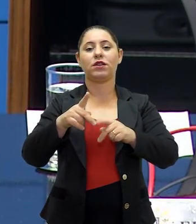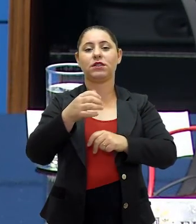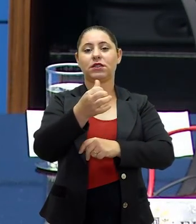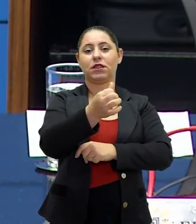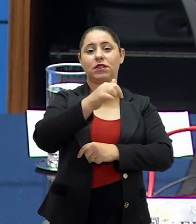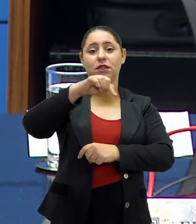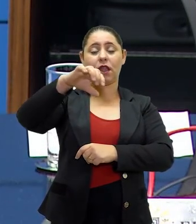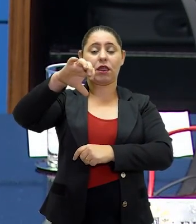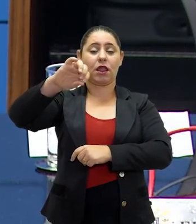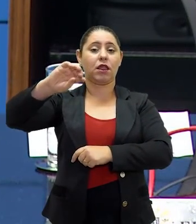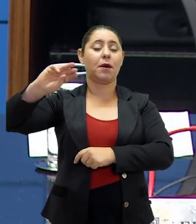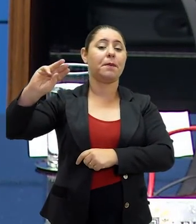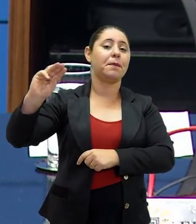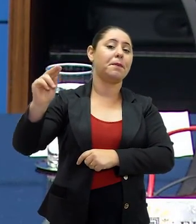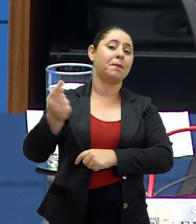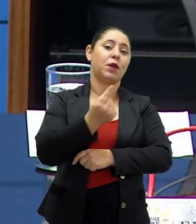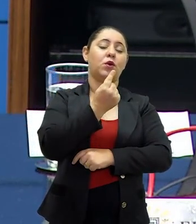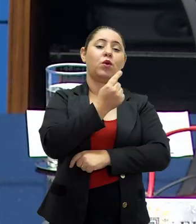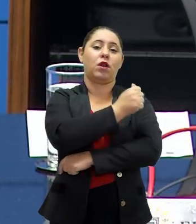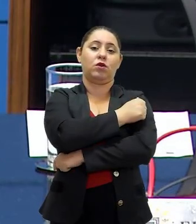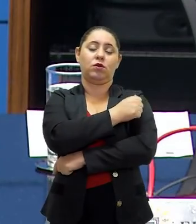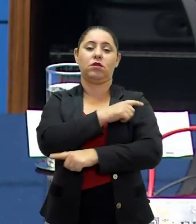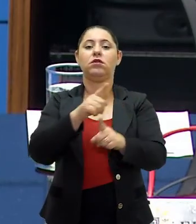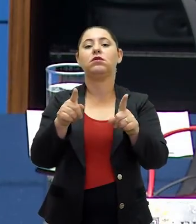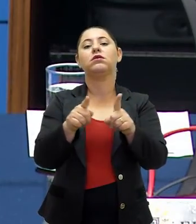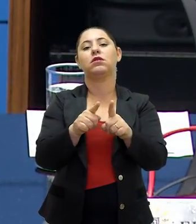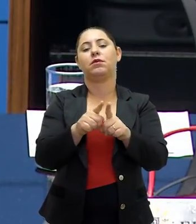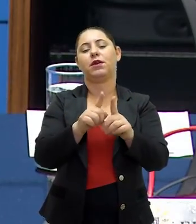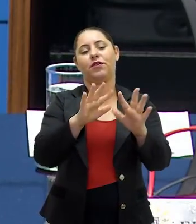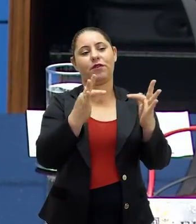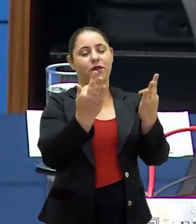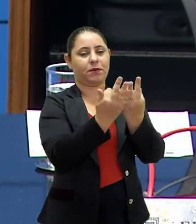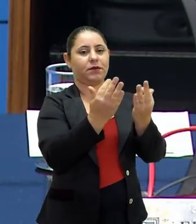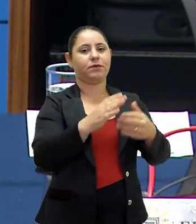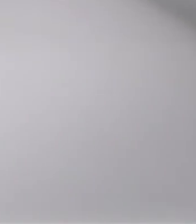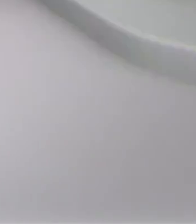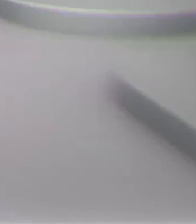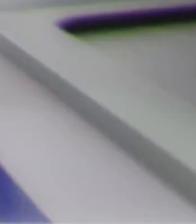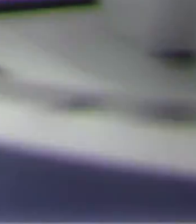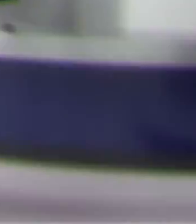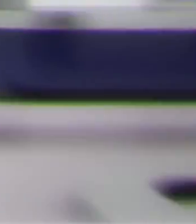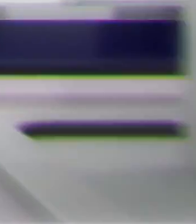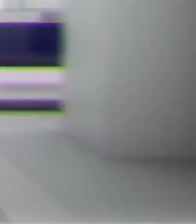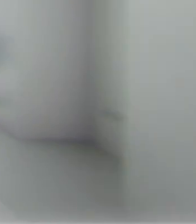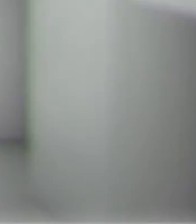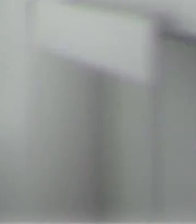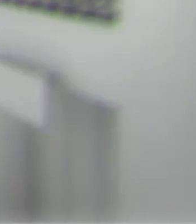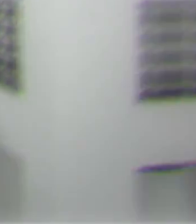esses 670 mil estudantes e indiretamente também as suas famílias.